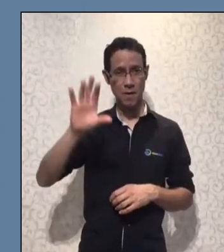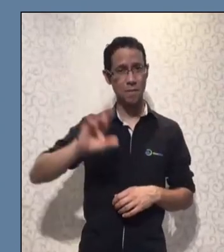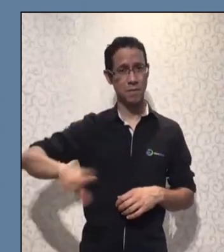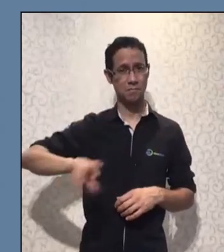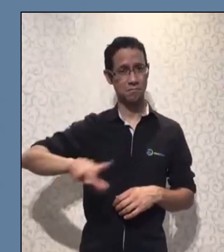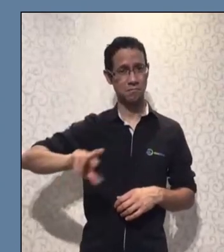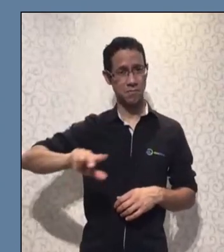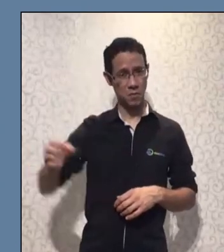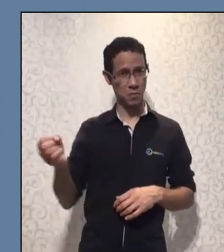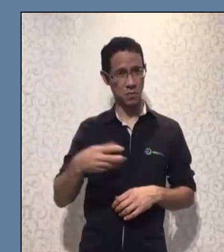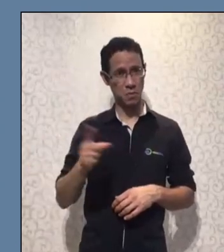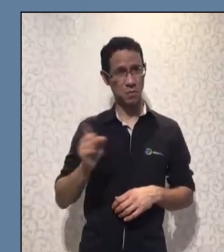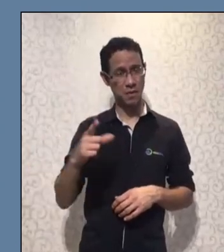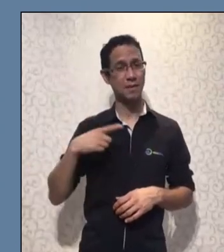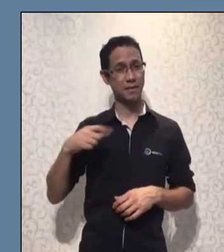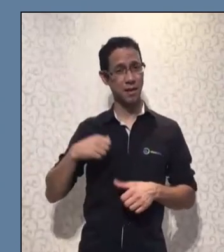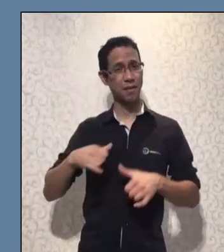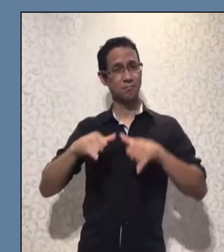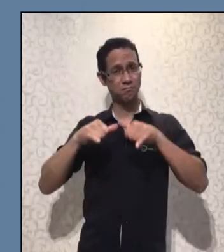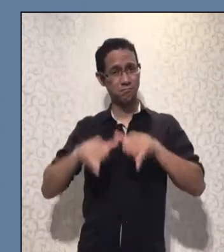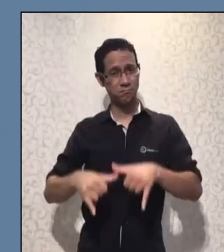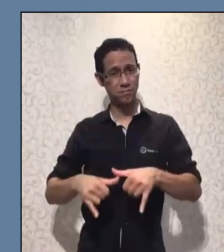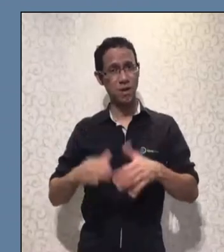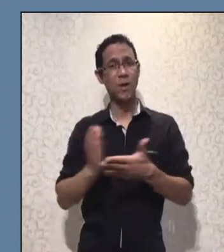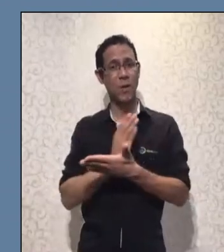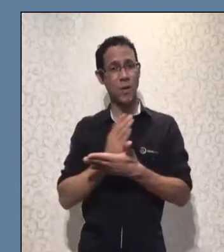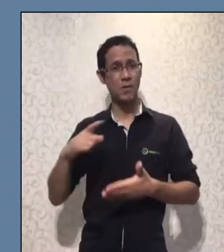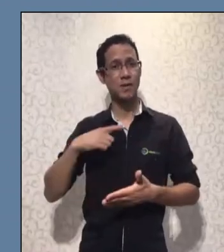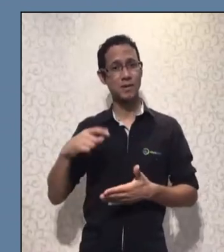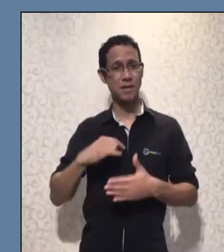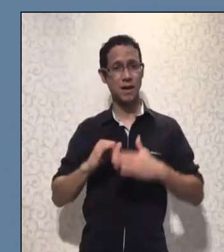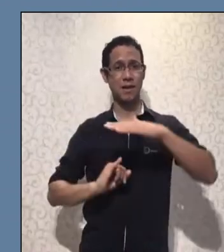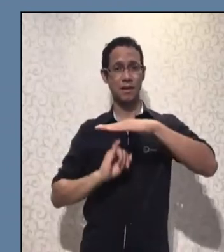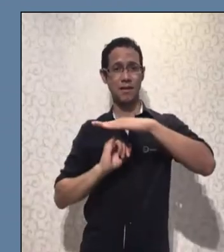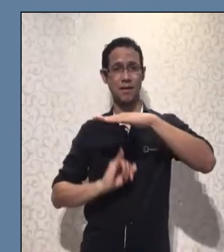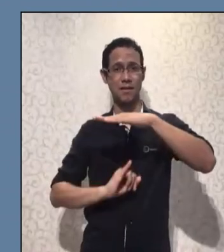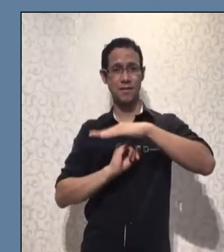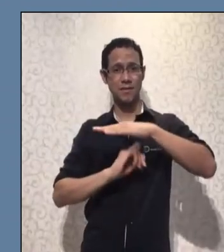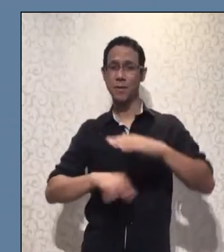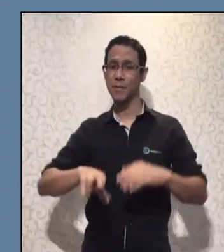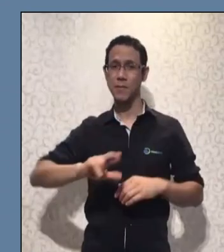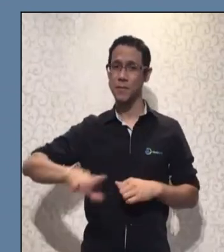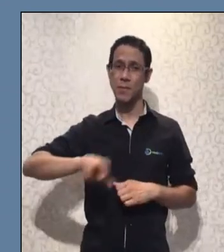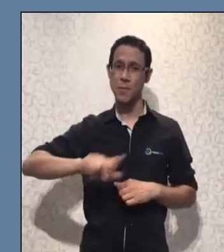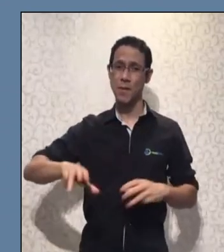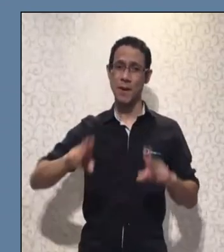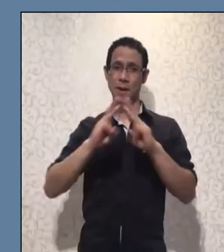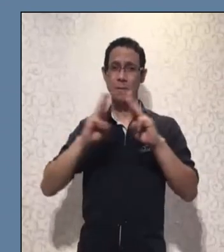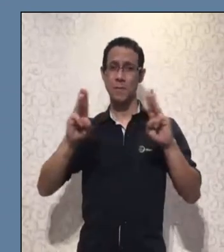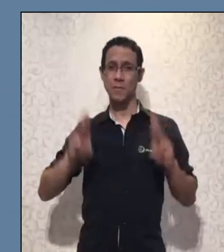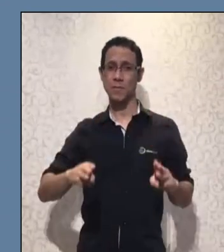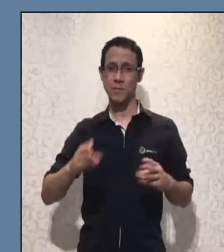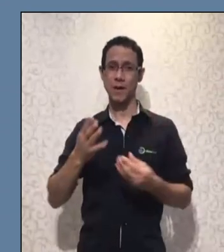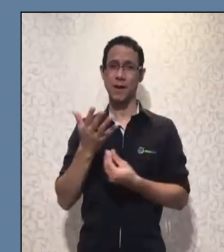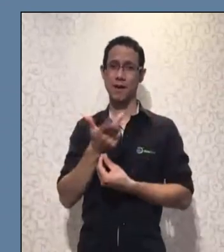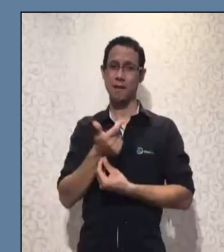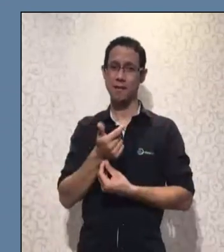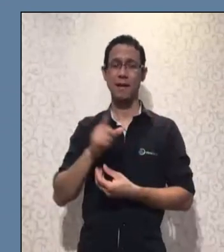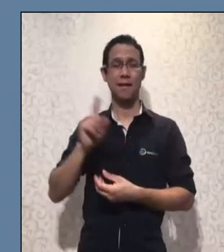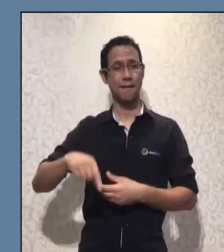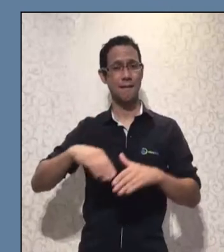contemporâneos residentes, muitas vezes em instituições que não são museus de arte, mas são arquivos, museus de